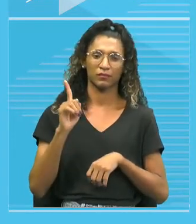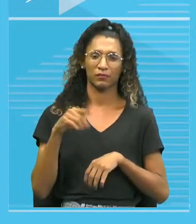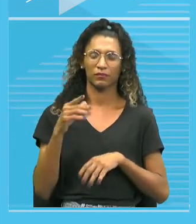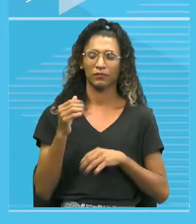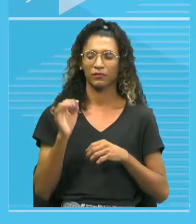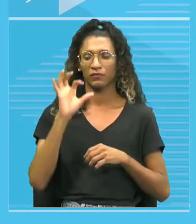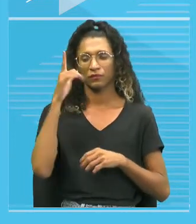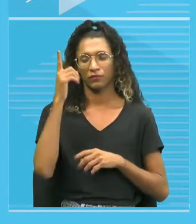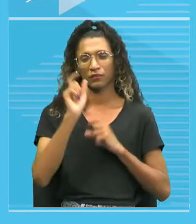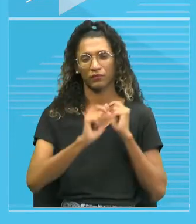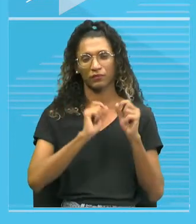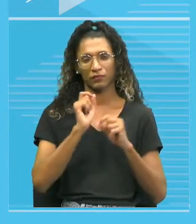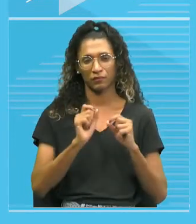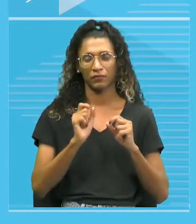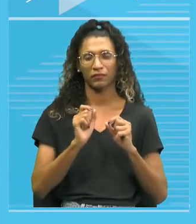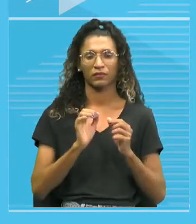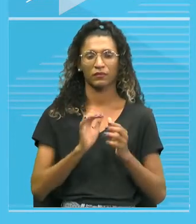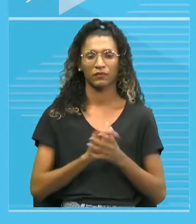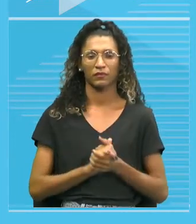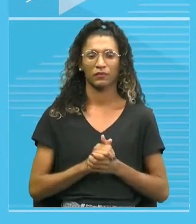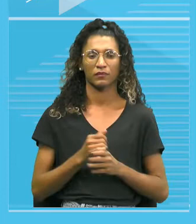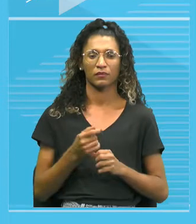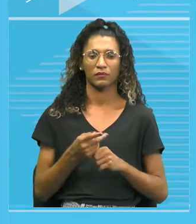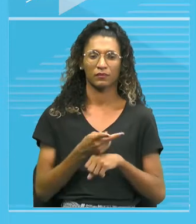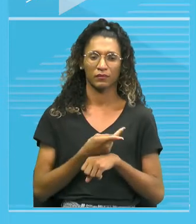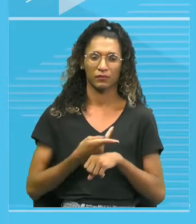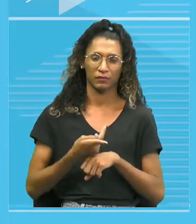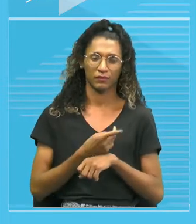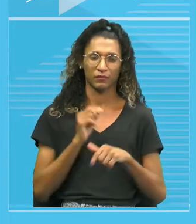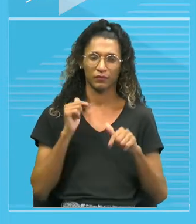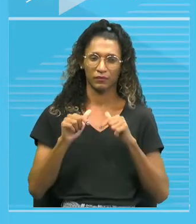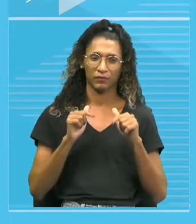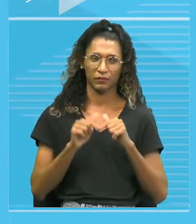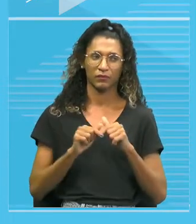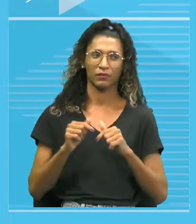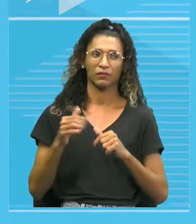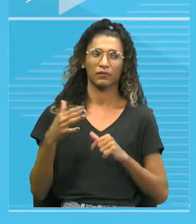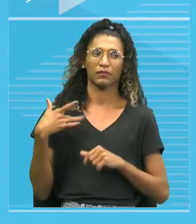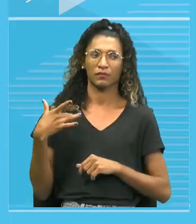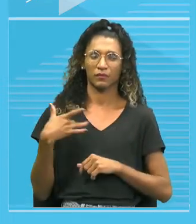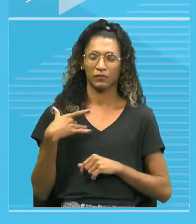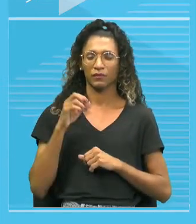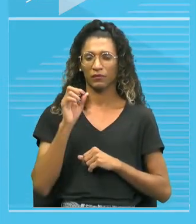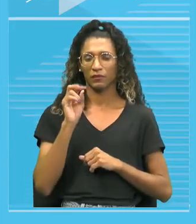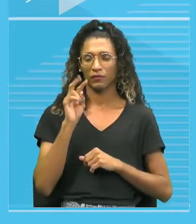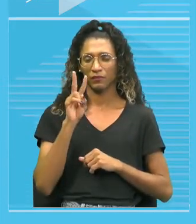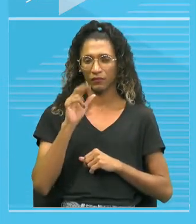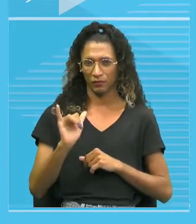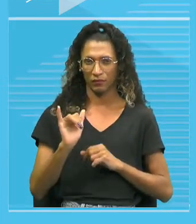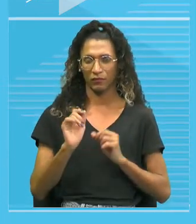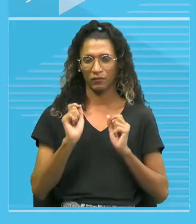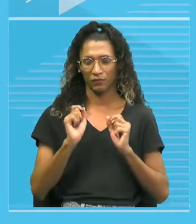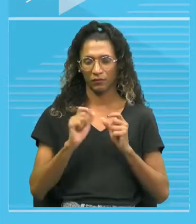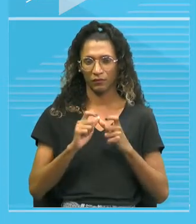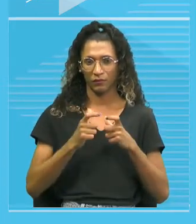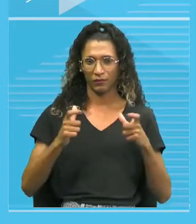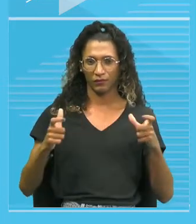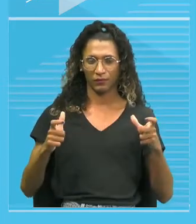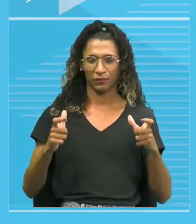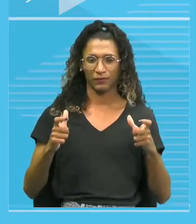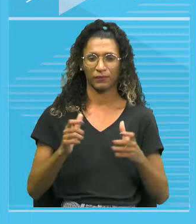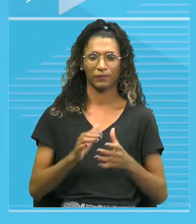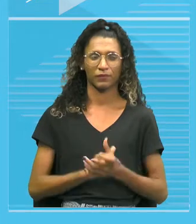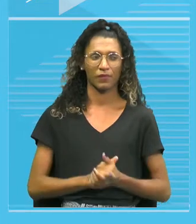evidentemente que a demanda pelos serviços de saúde também aumenta. E com eles, com essa demanda, você tem também o aumento dos